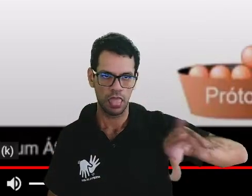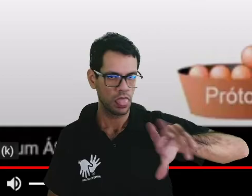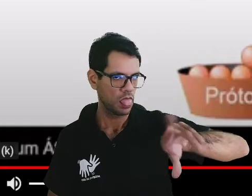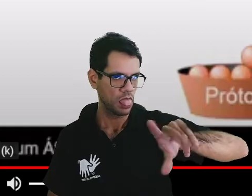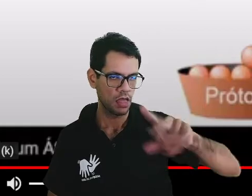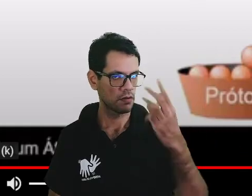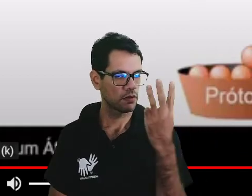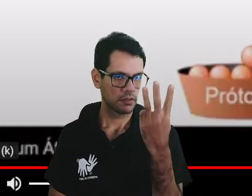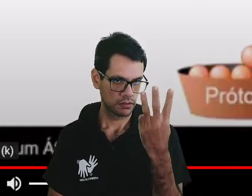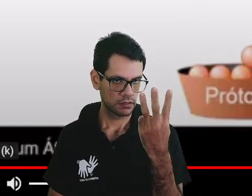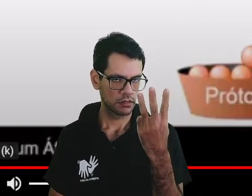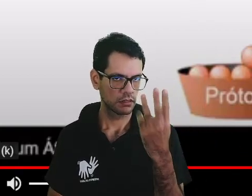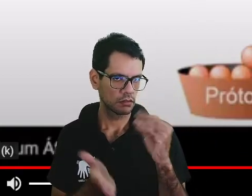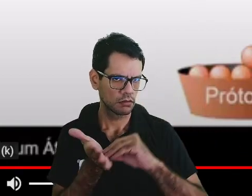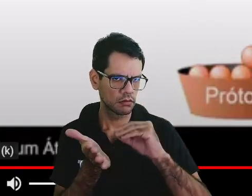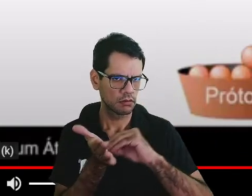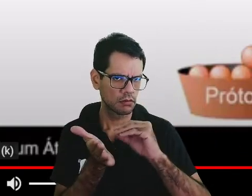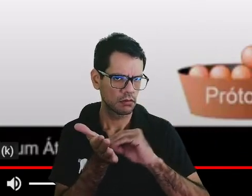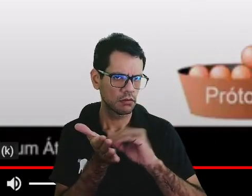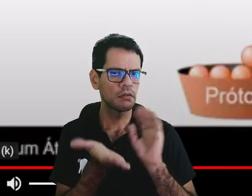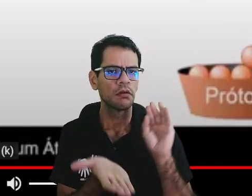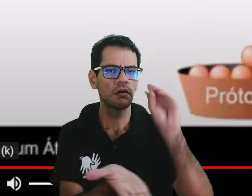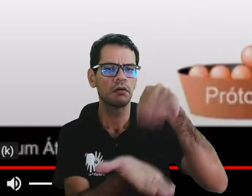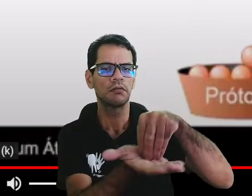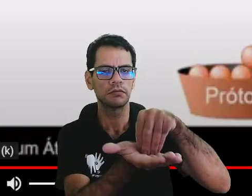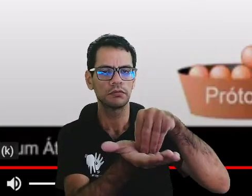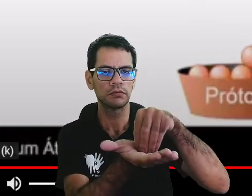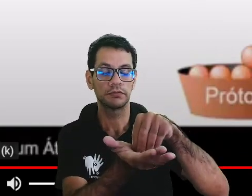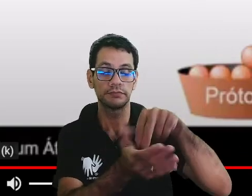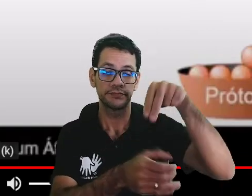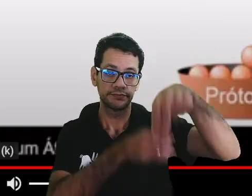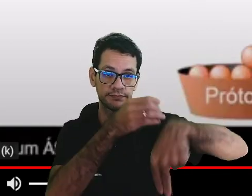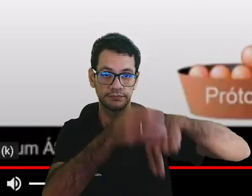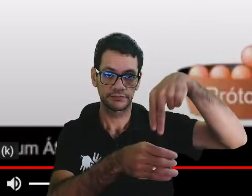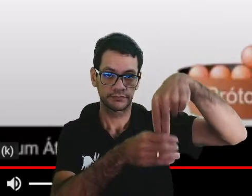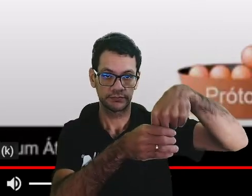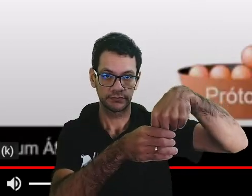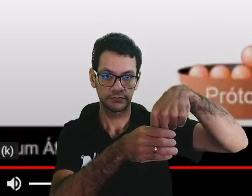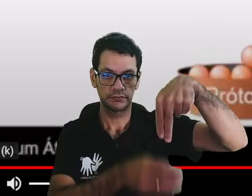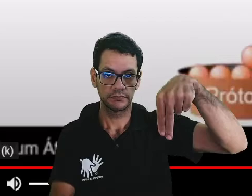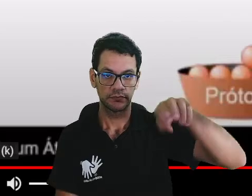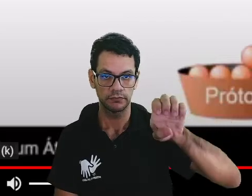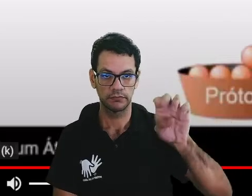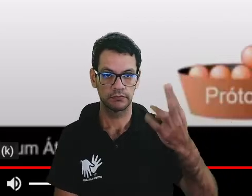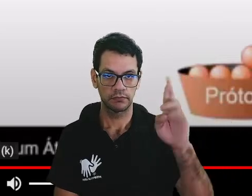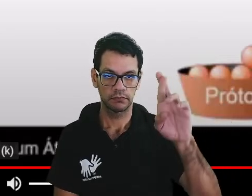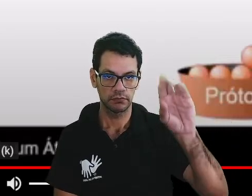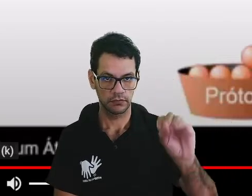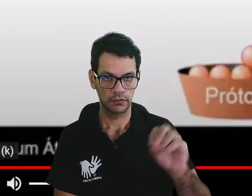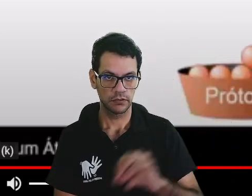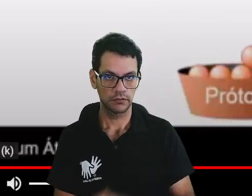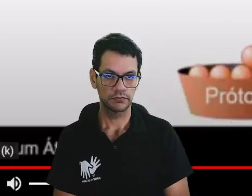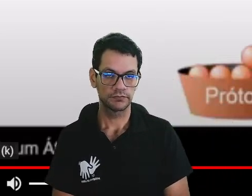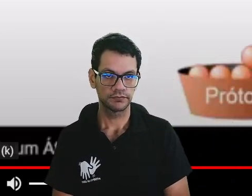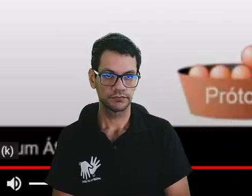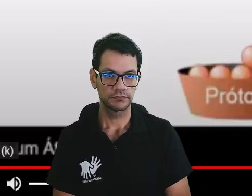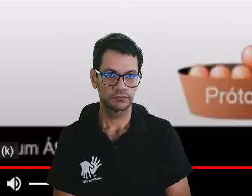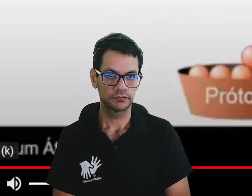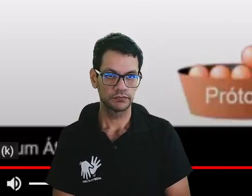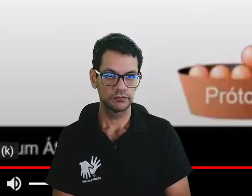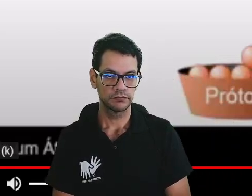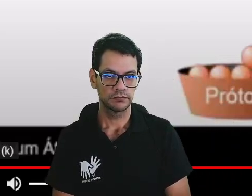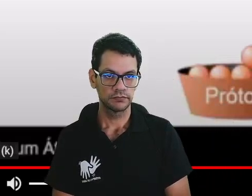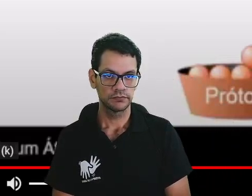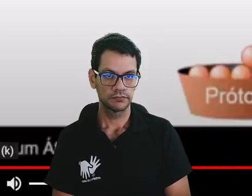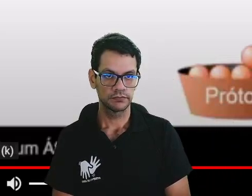faltando colocar ali? Faltando colocar nêutrons, né? Então, a massa do lítio é 7,